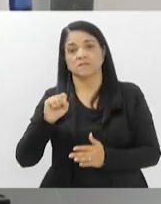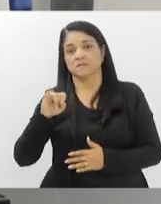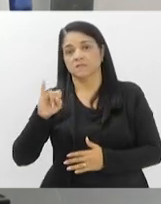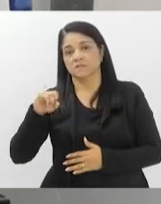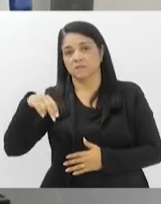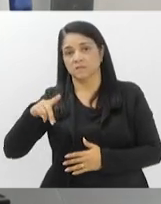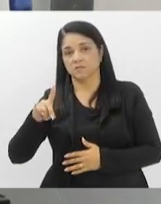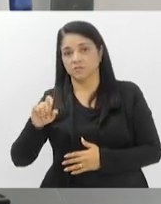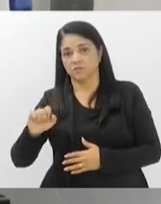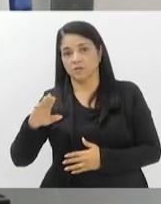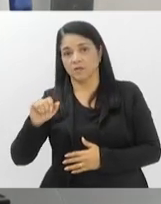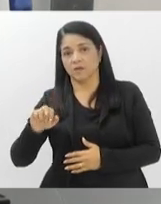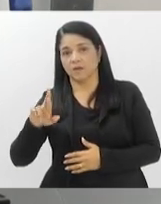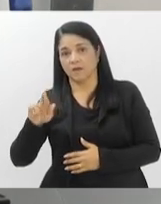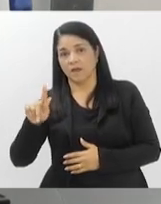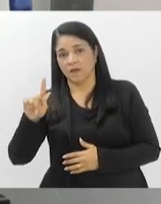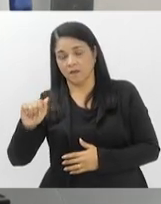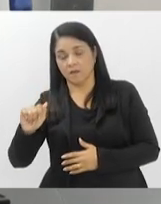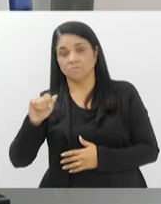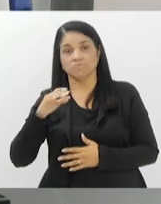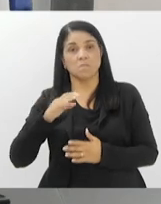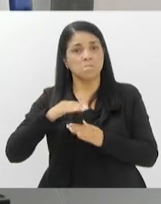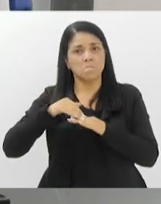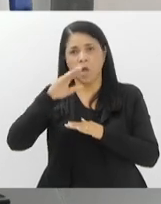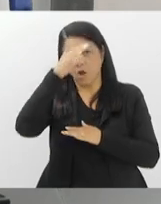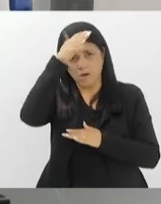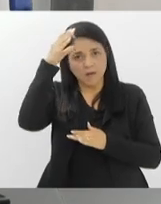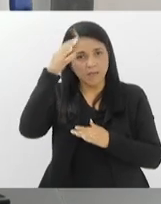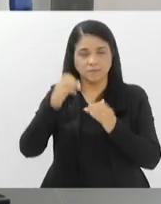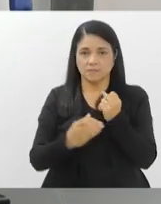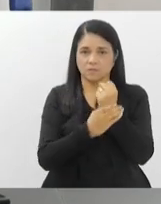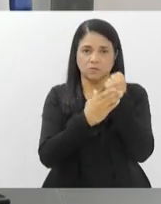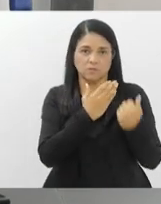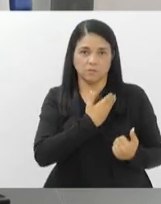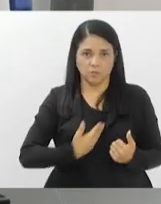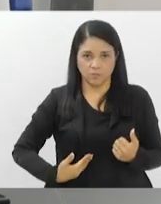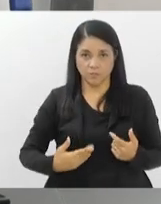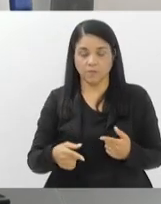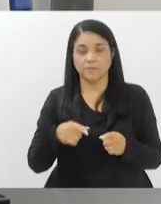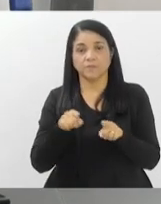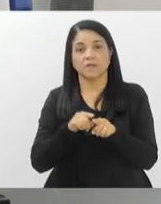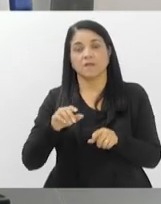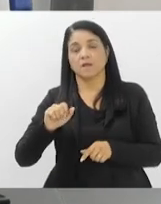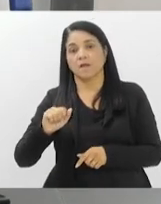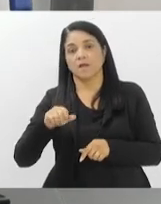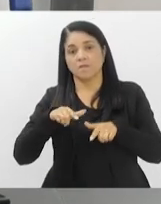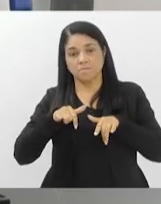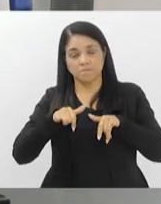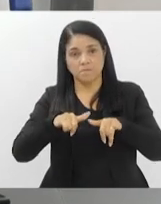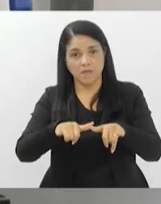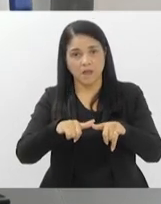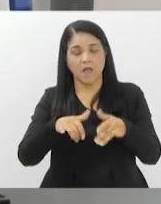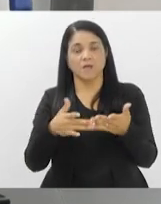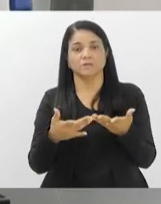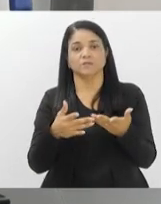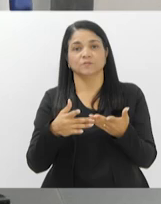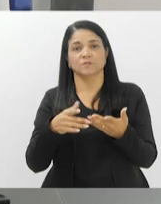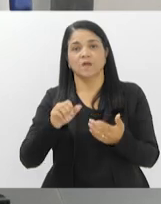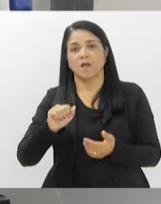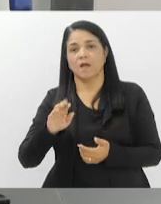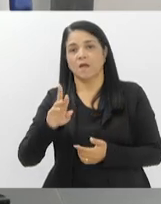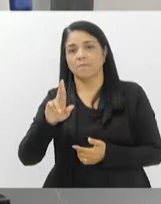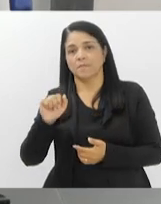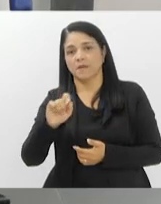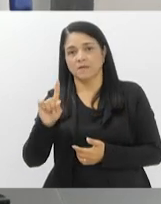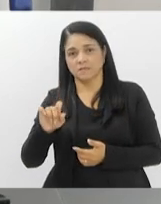dos maiores clientes da segurança pública no Rio de Janeiro, a Serge, a Associação de Supermercados, a Brasel, Associação das